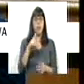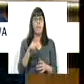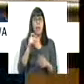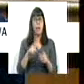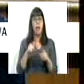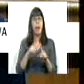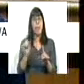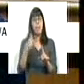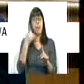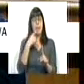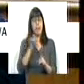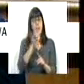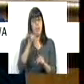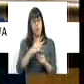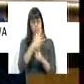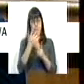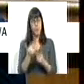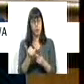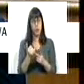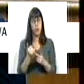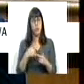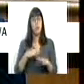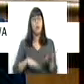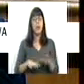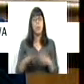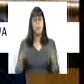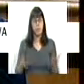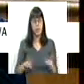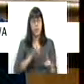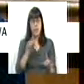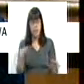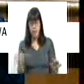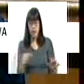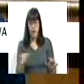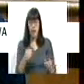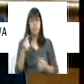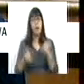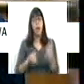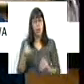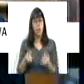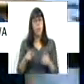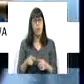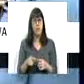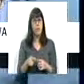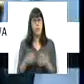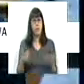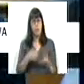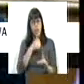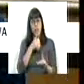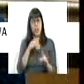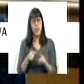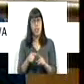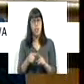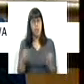Guiar. Esta é a primeira questão. A segunda questão que tenho para fazer é que, em caso negativo, se alguma vez esta